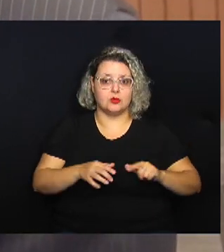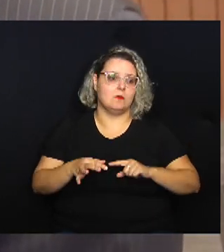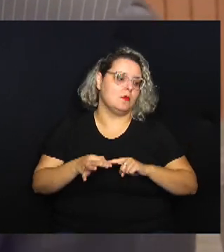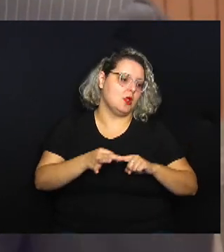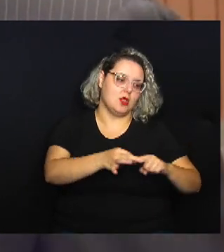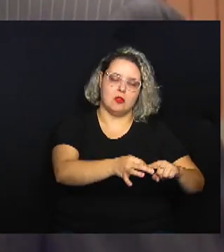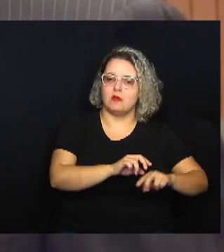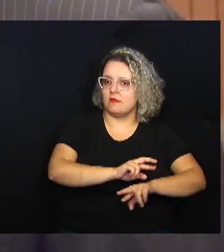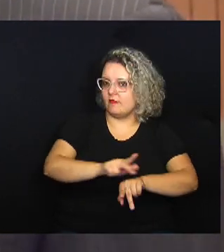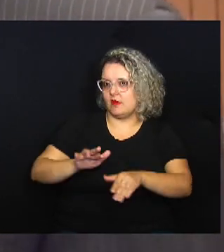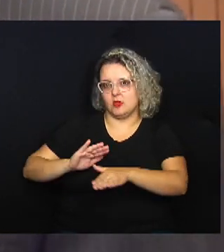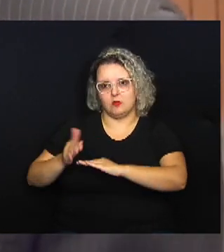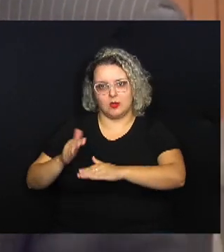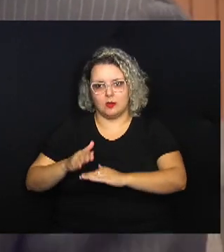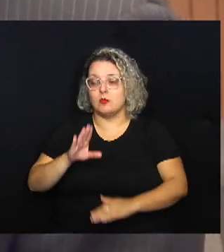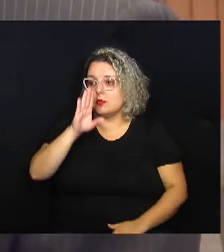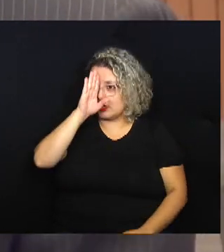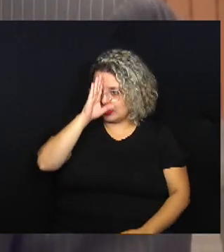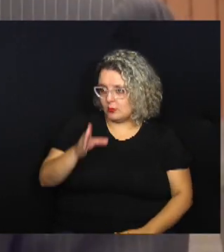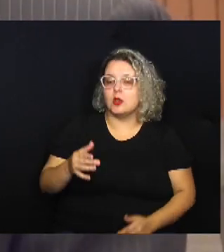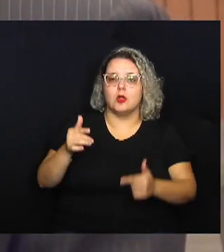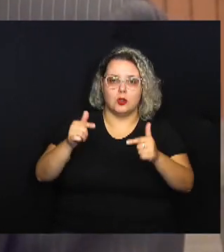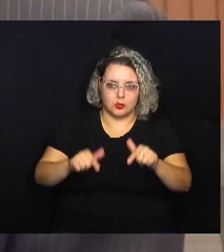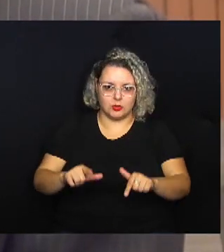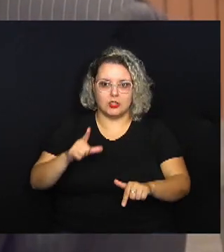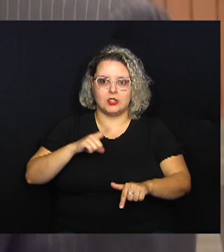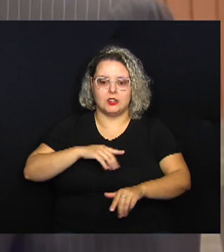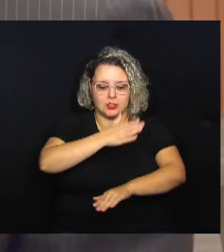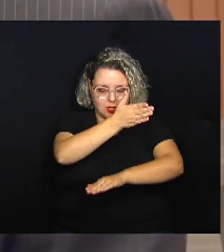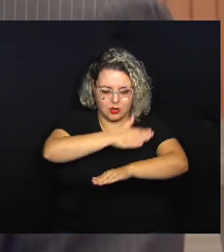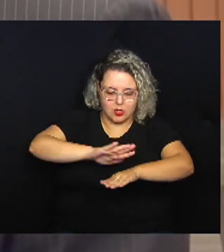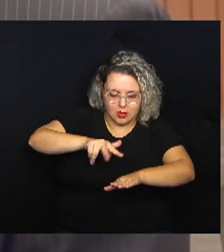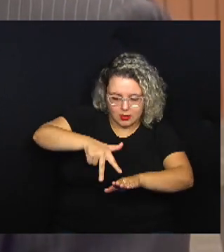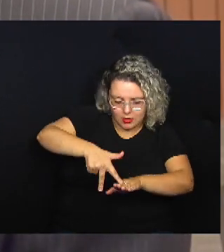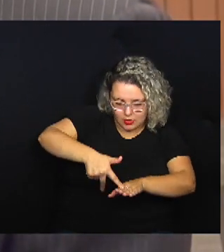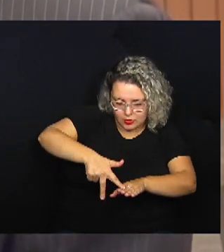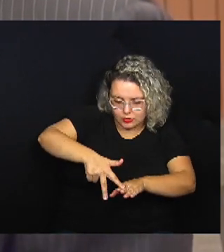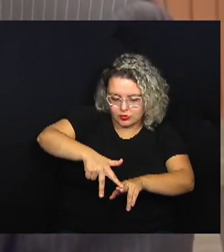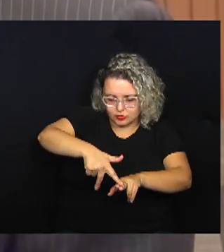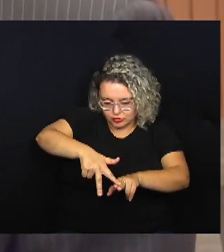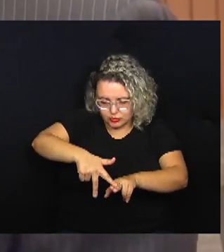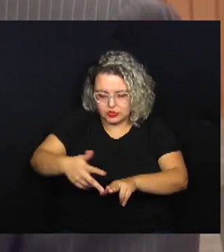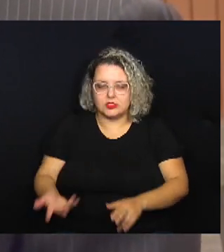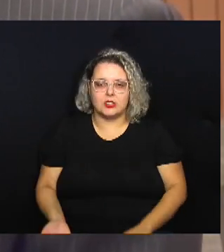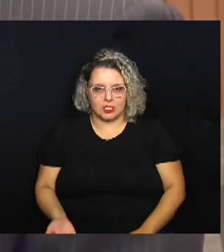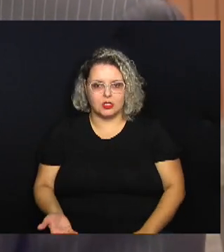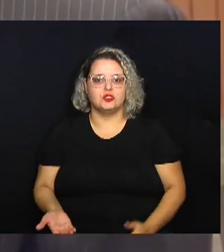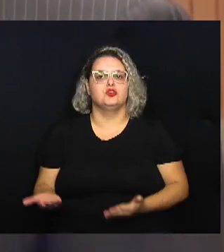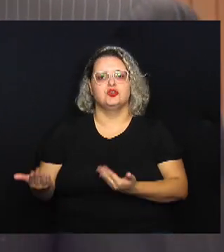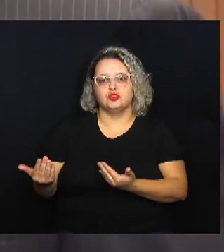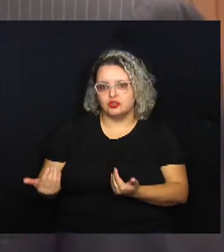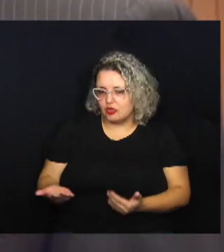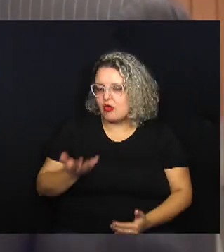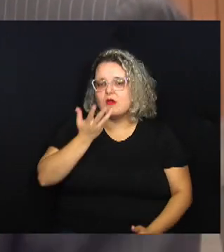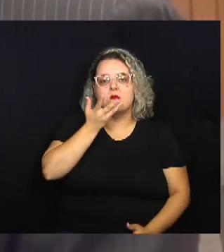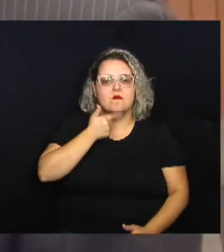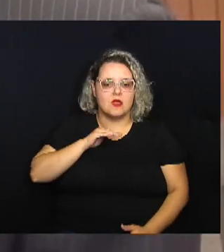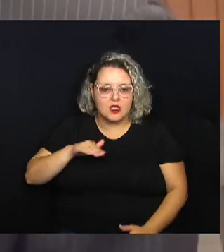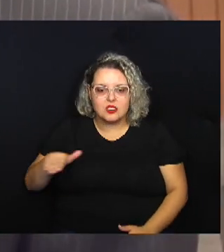sociabilidades principalmente em locais onde tem pista de skate os jovens as Crianças todos